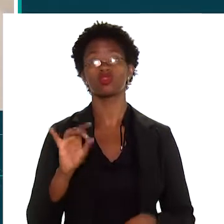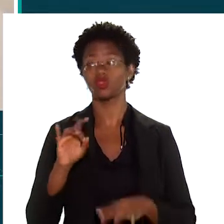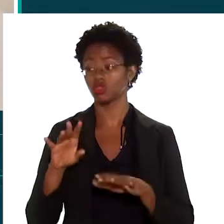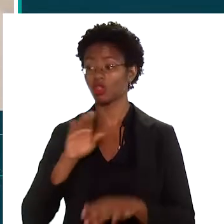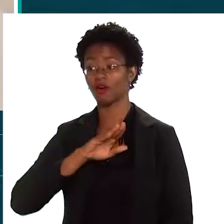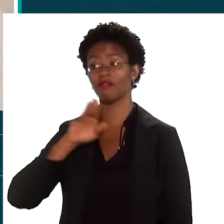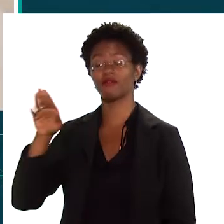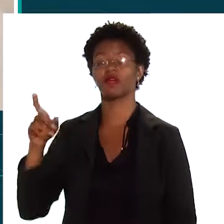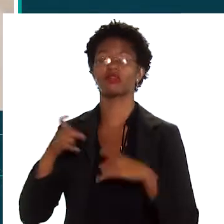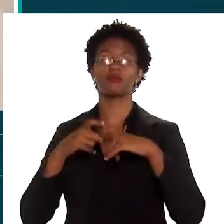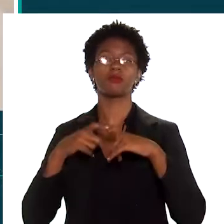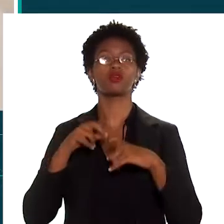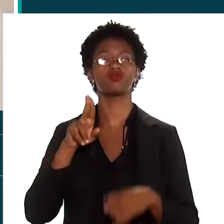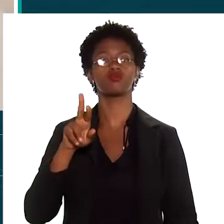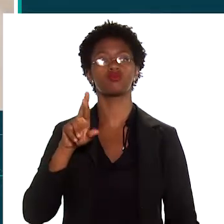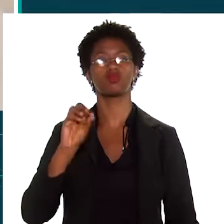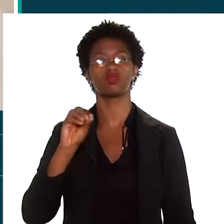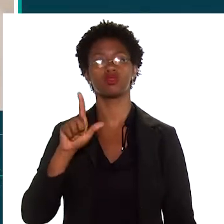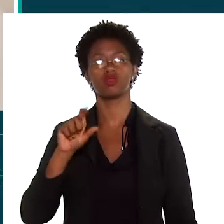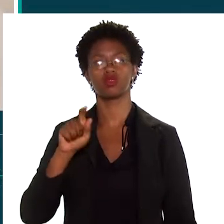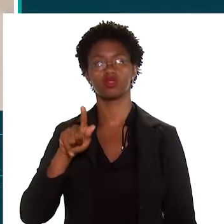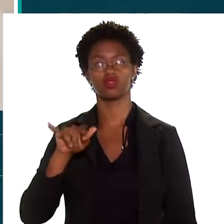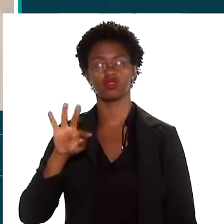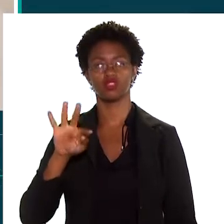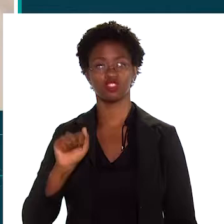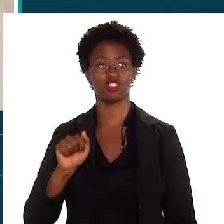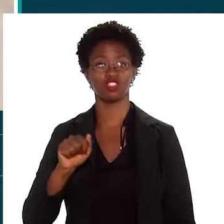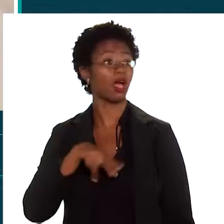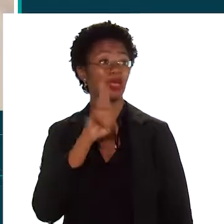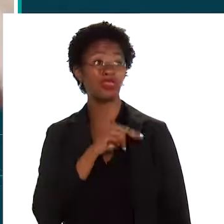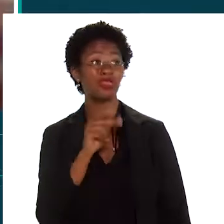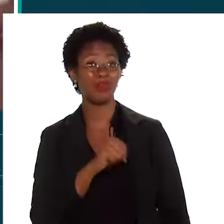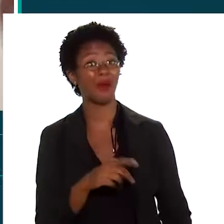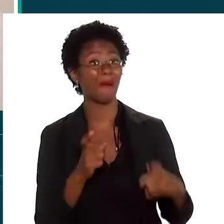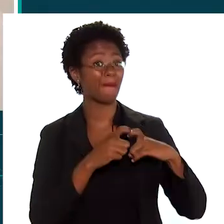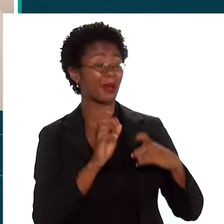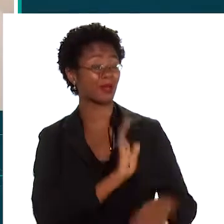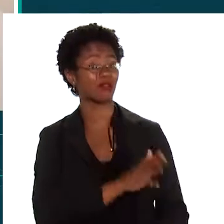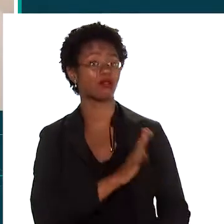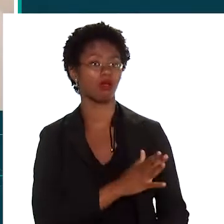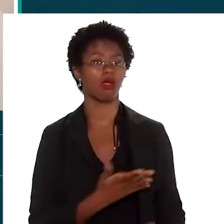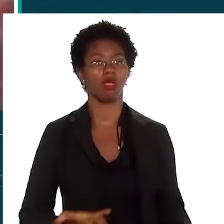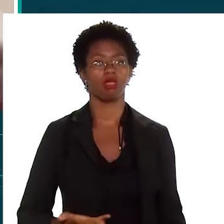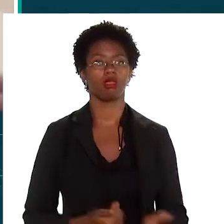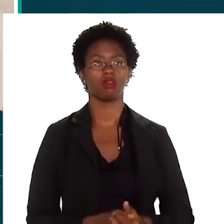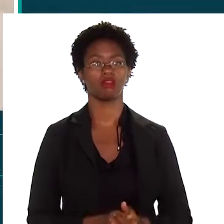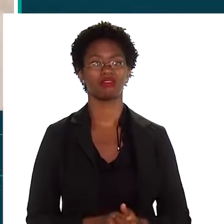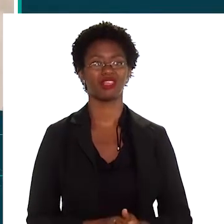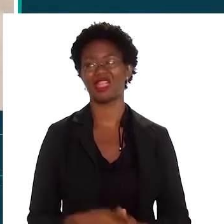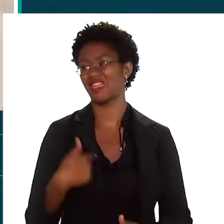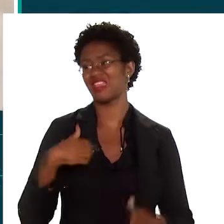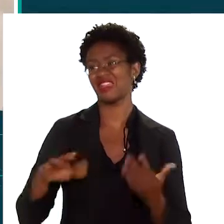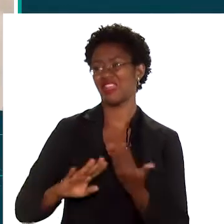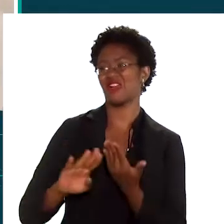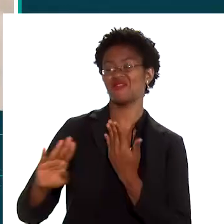só o urologista como médico regular, né? Olha, ele nunca foi um cardiologista, ele tem uma visão do clínico de maneira